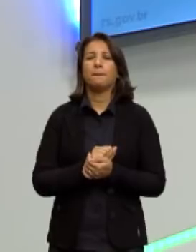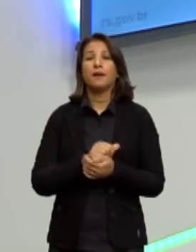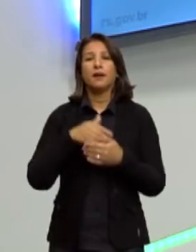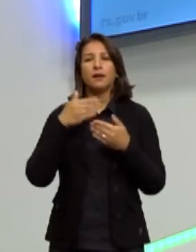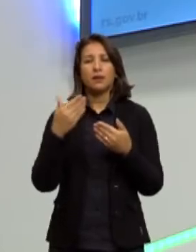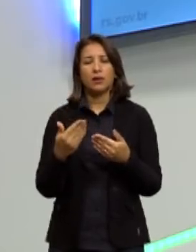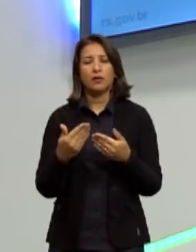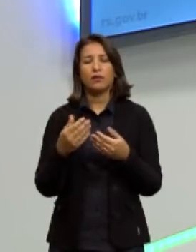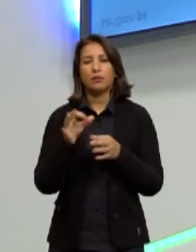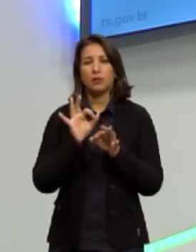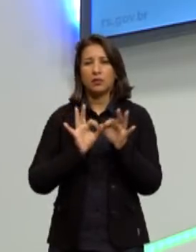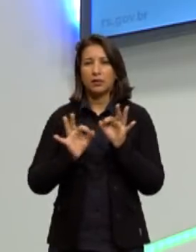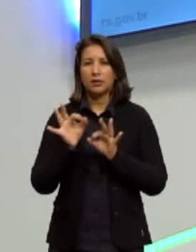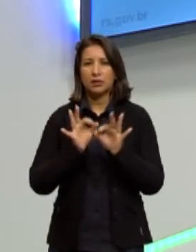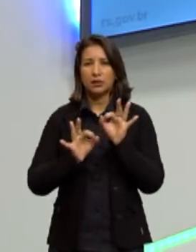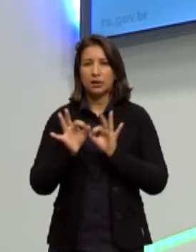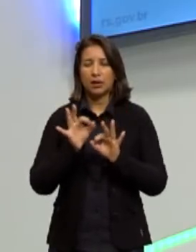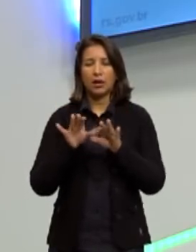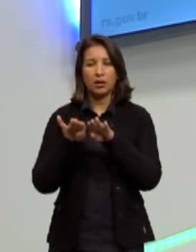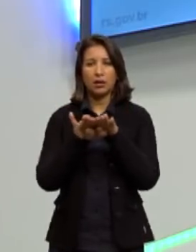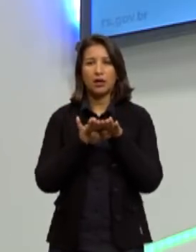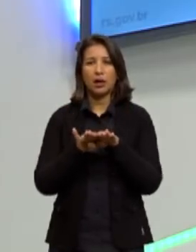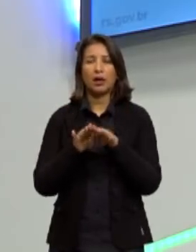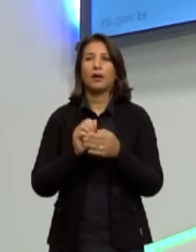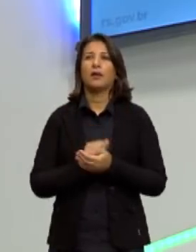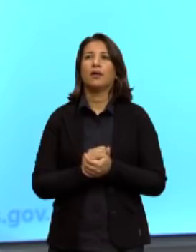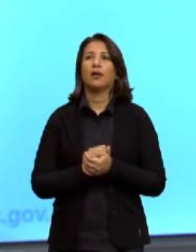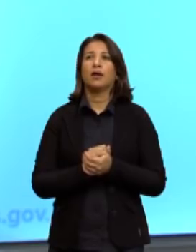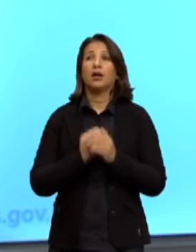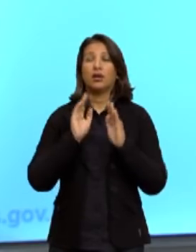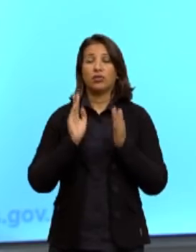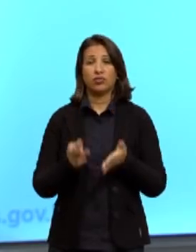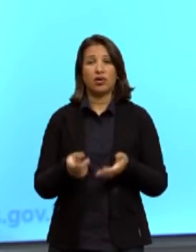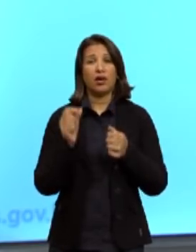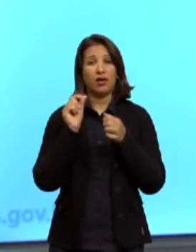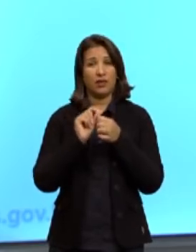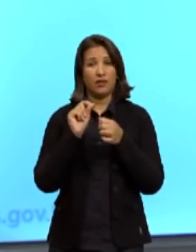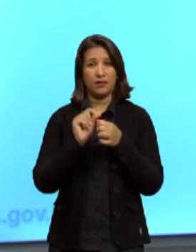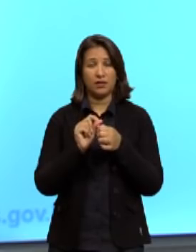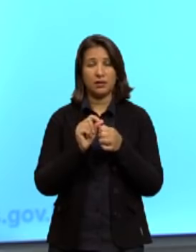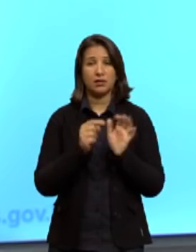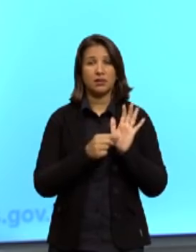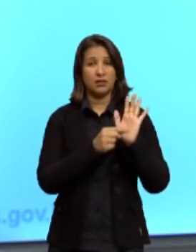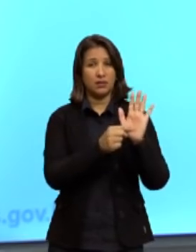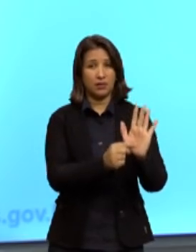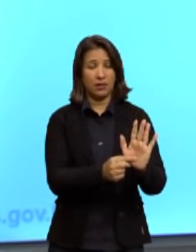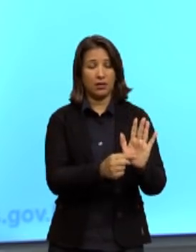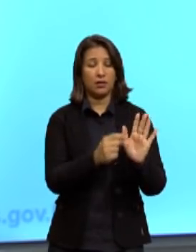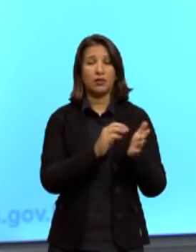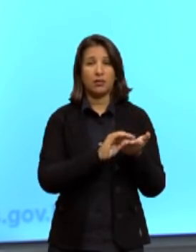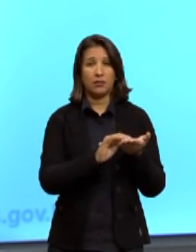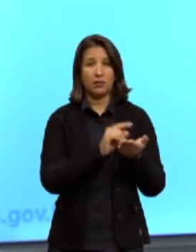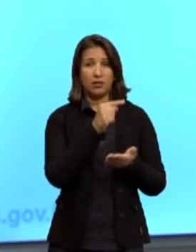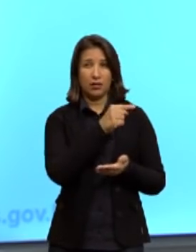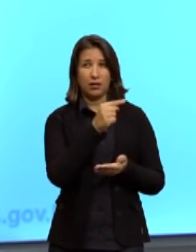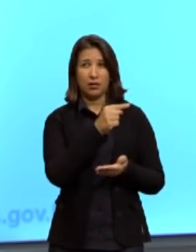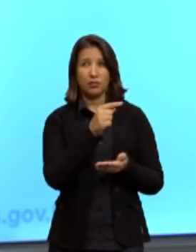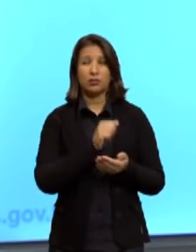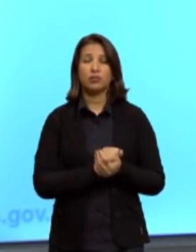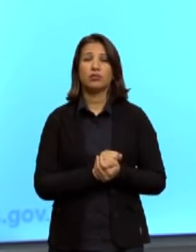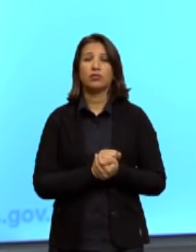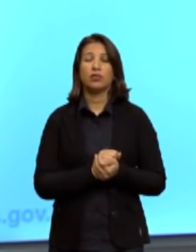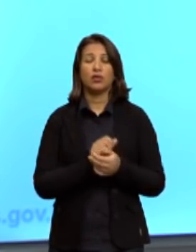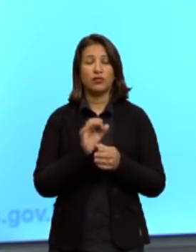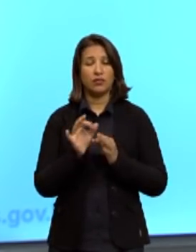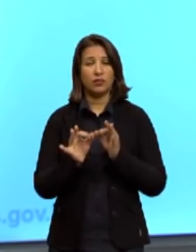nós vamos montar essa proposição na verdade então eu montei já fiz a esse cálculo vai ficar aqui para vocês eu só vou montar